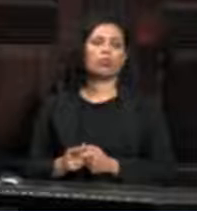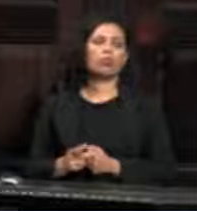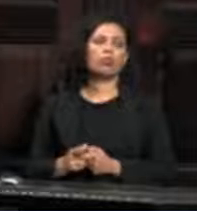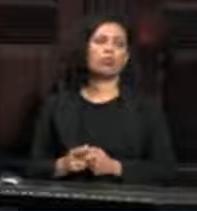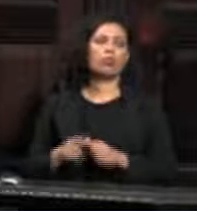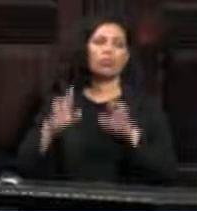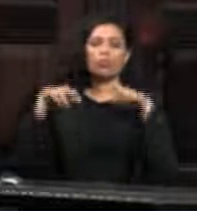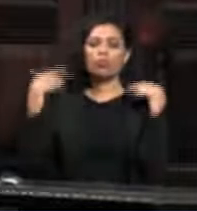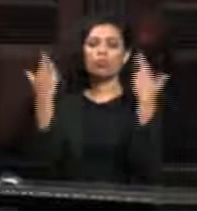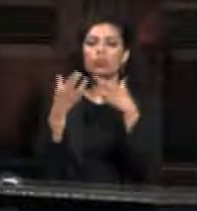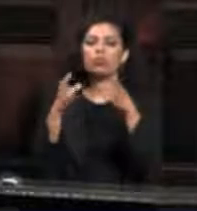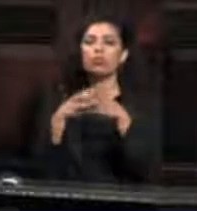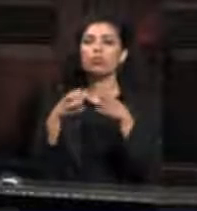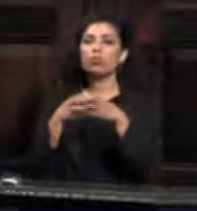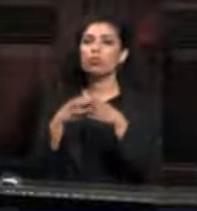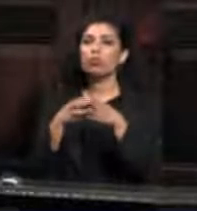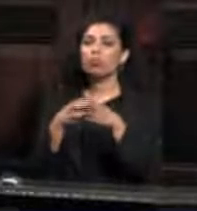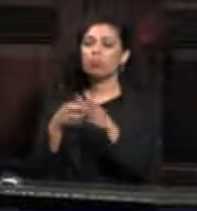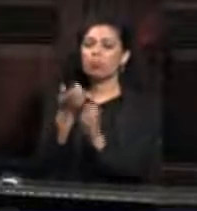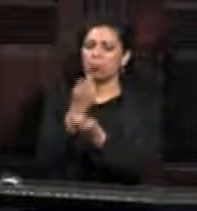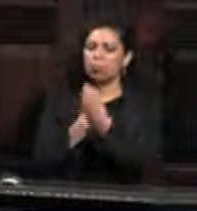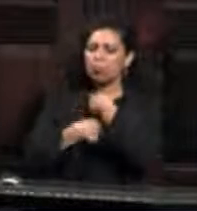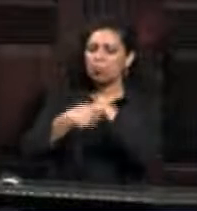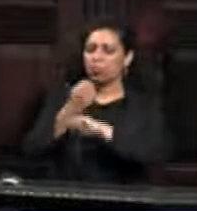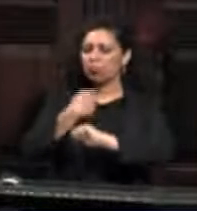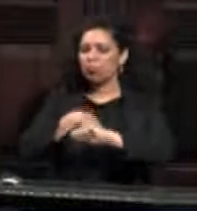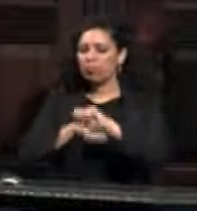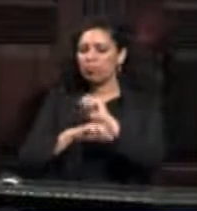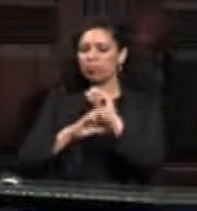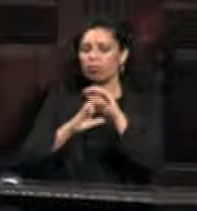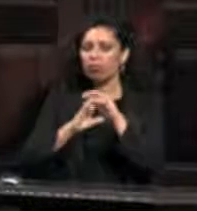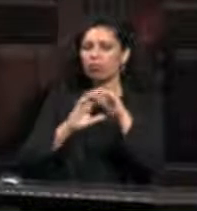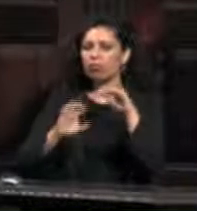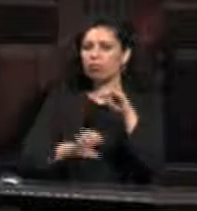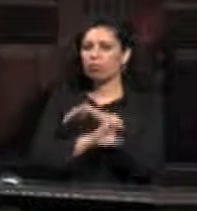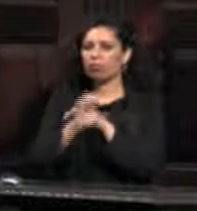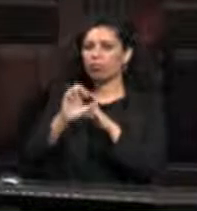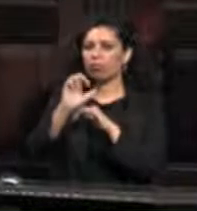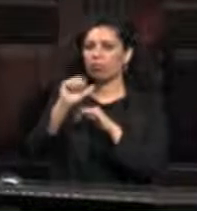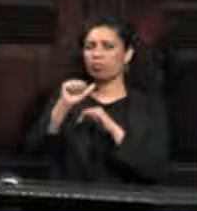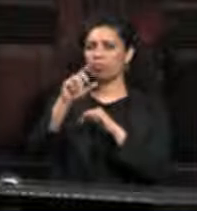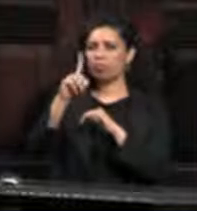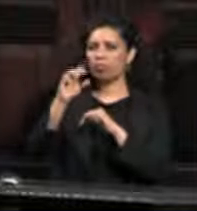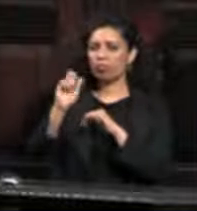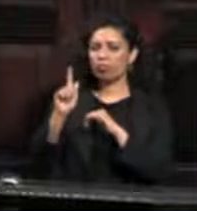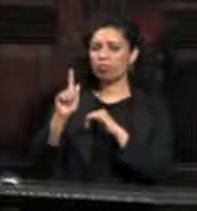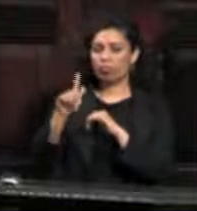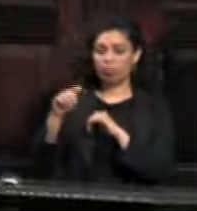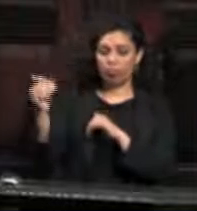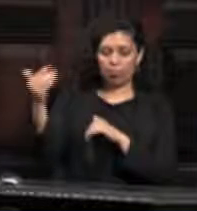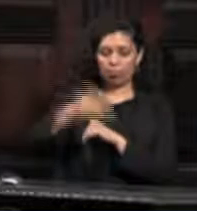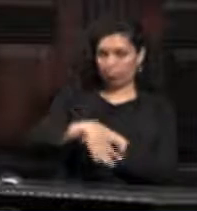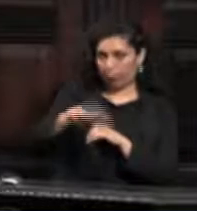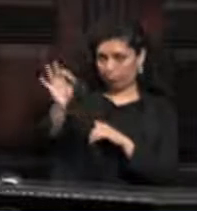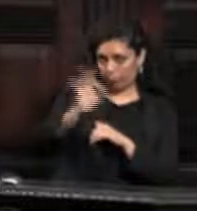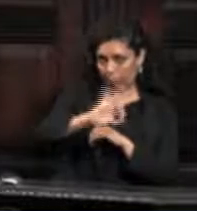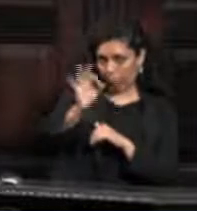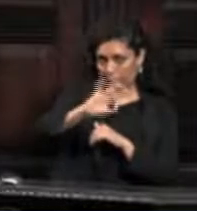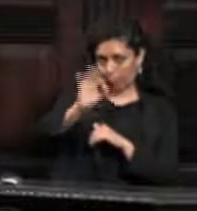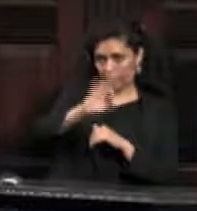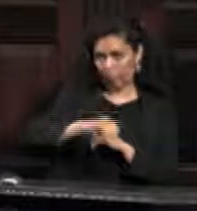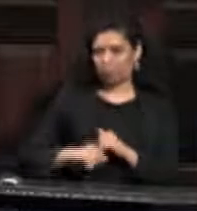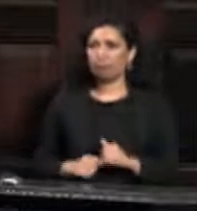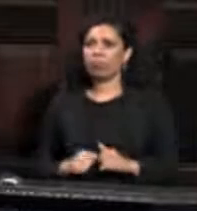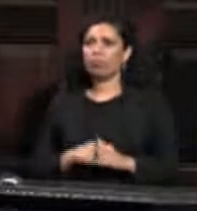a administração não compareceu, com a esdrúxula alegação de que poderiam ser agredidos,